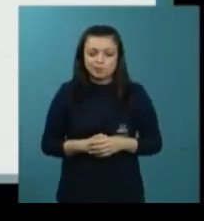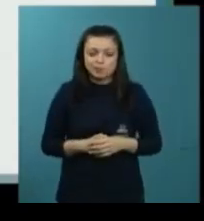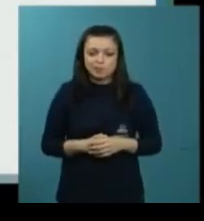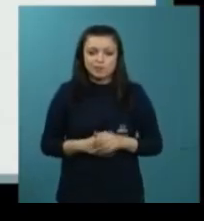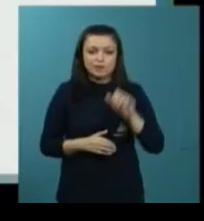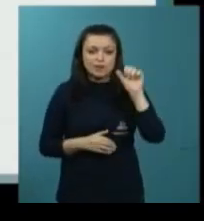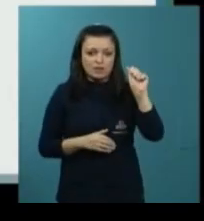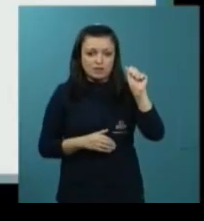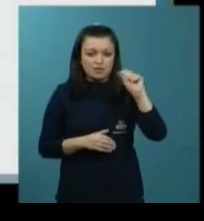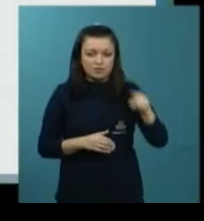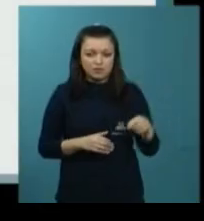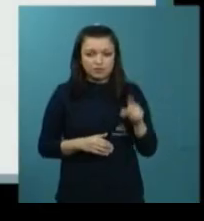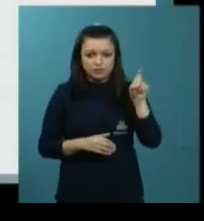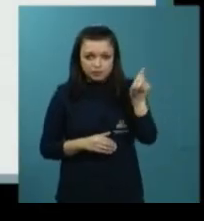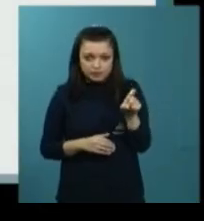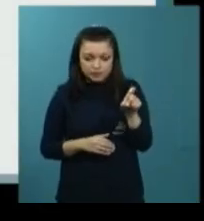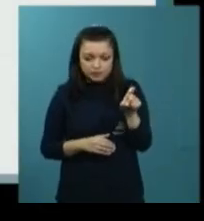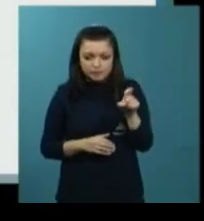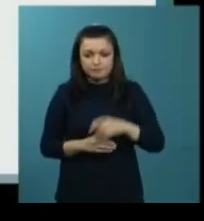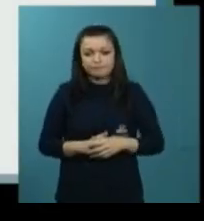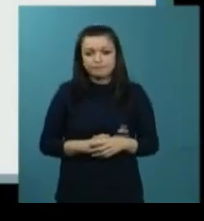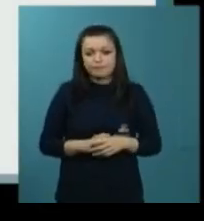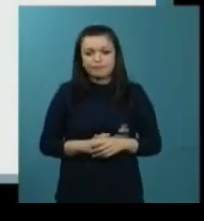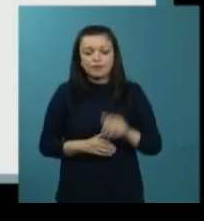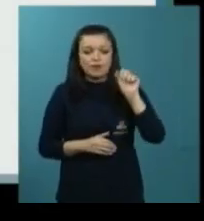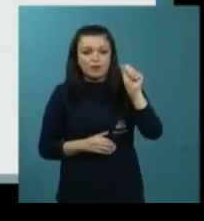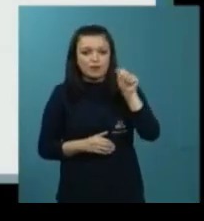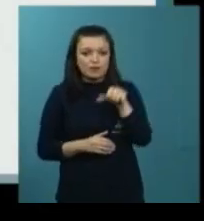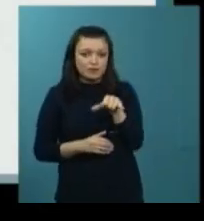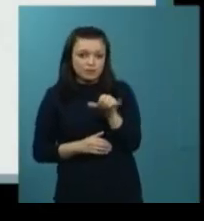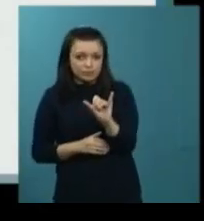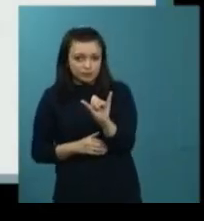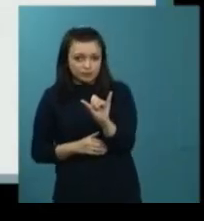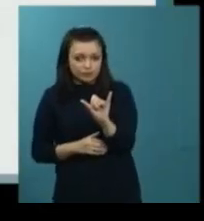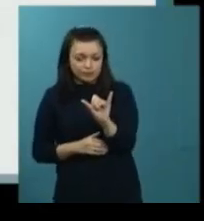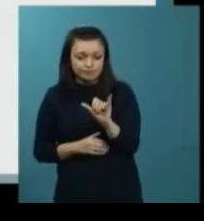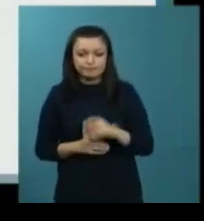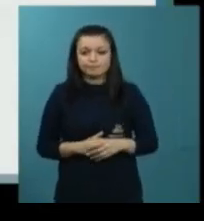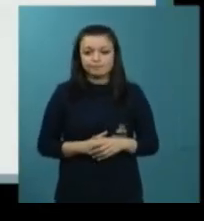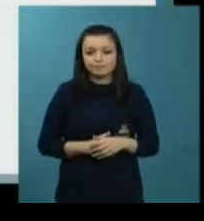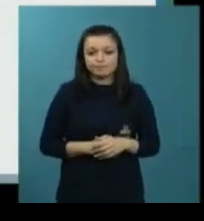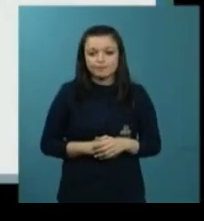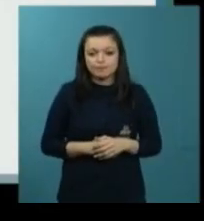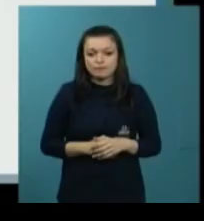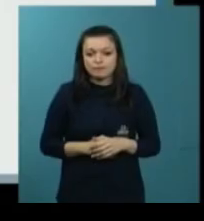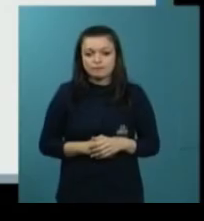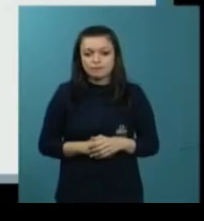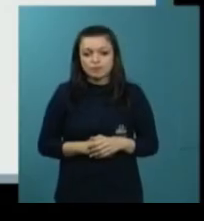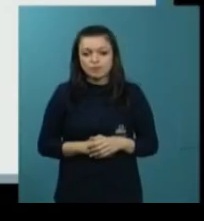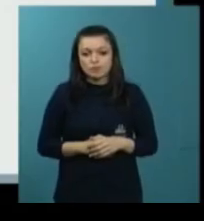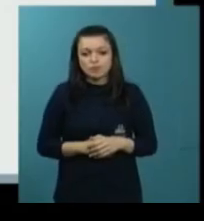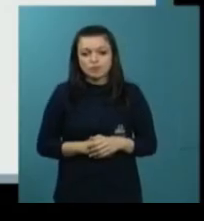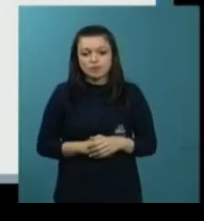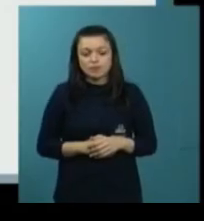A com X, A combinado com Y,